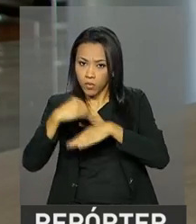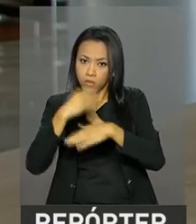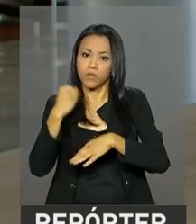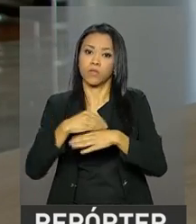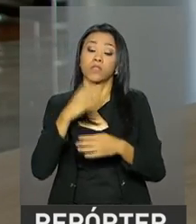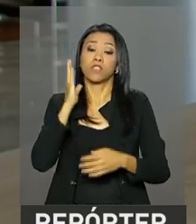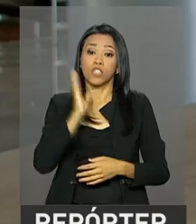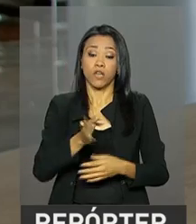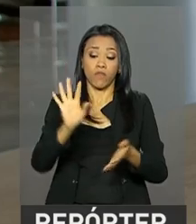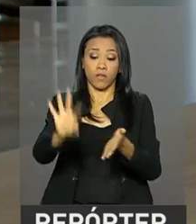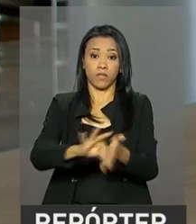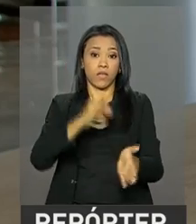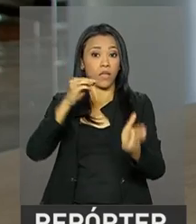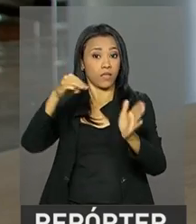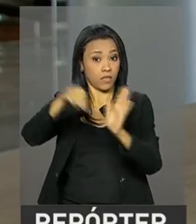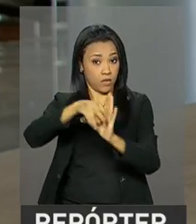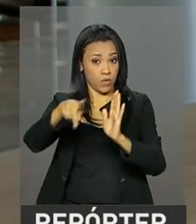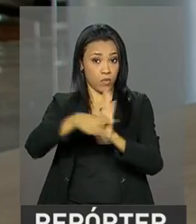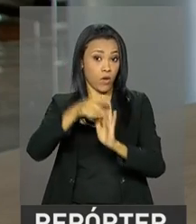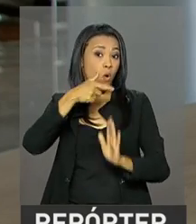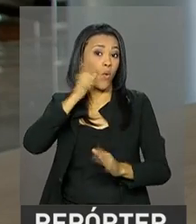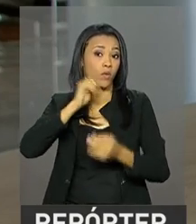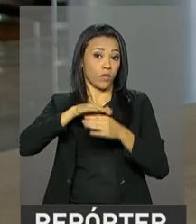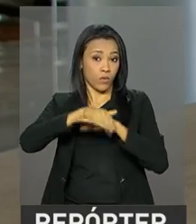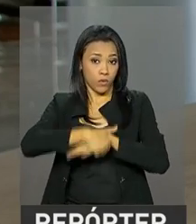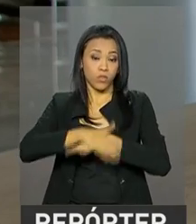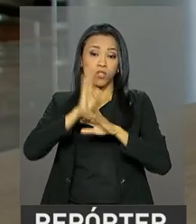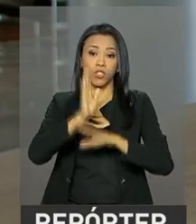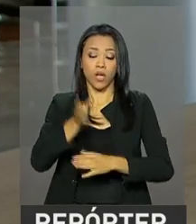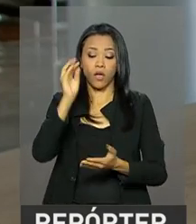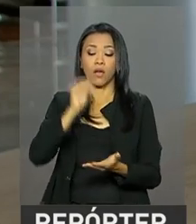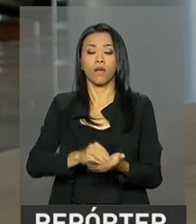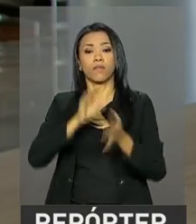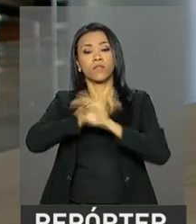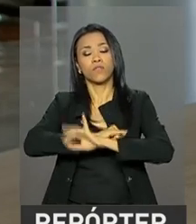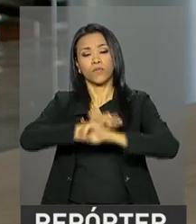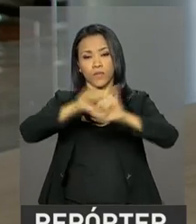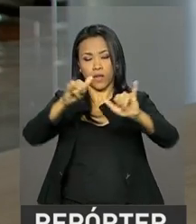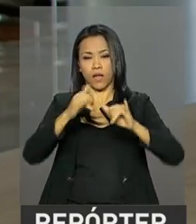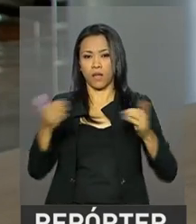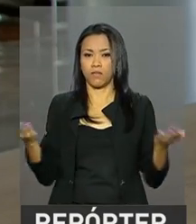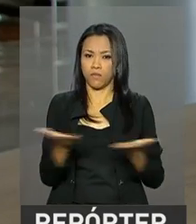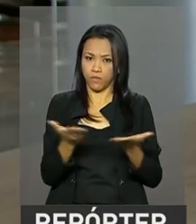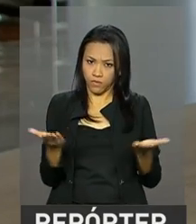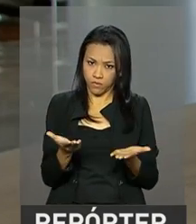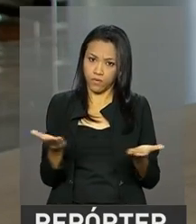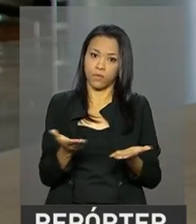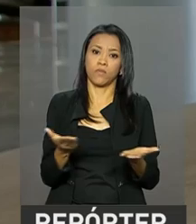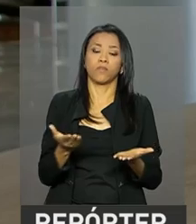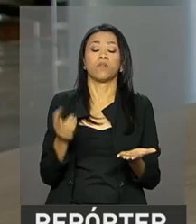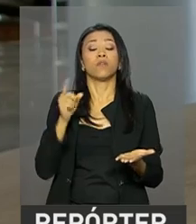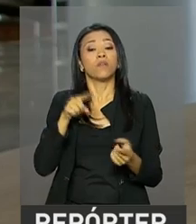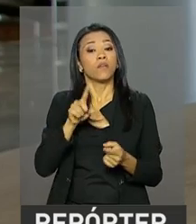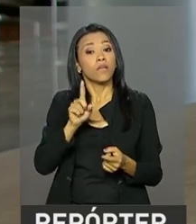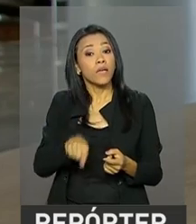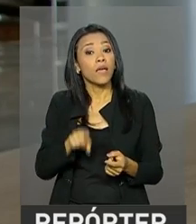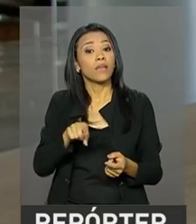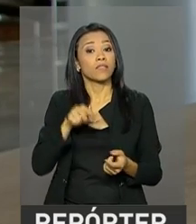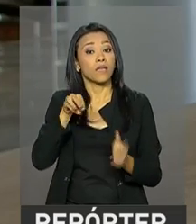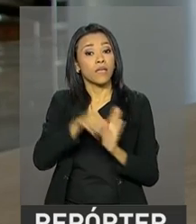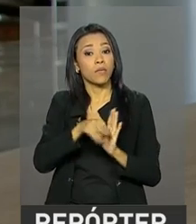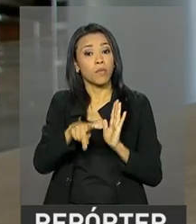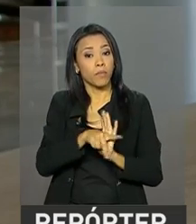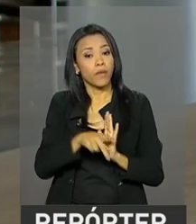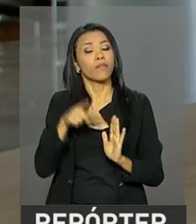foi assinada na noite de ontem pelo presidente michel temer foi publicada no diário oficial da união desta quinta feira e como medida provisória ela tem